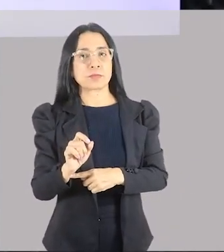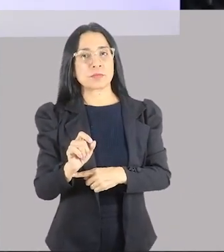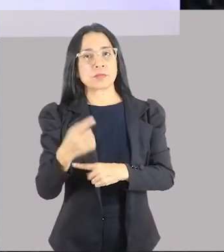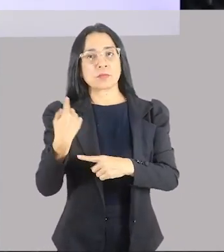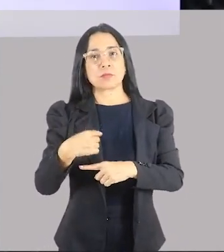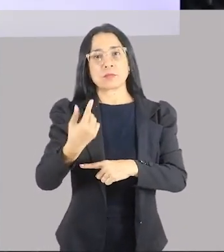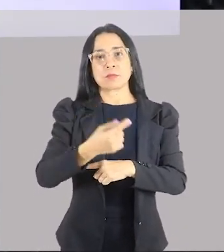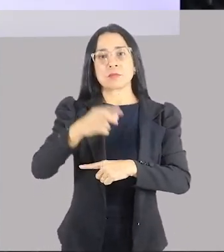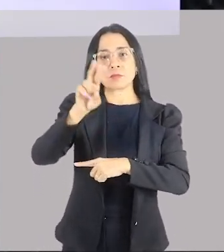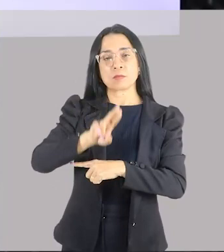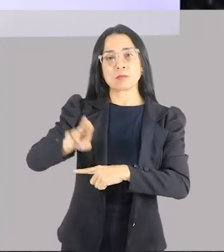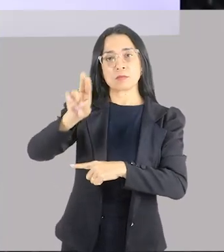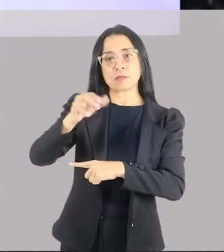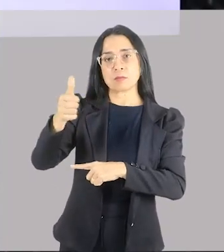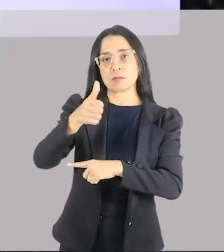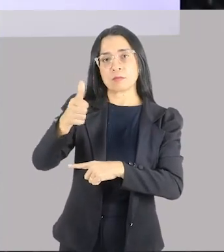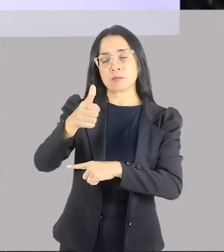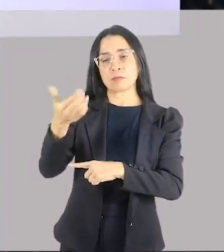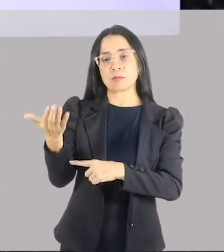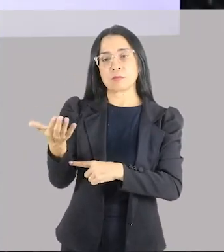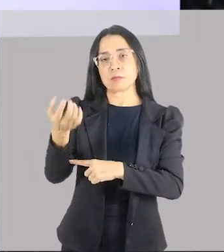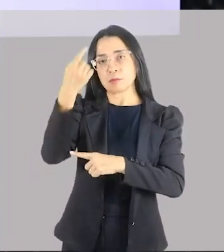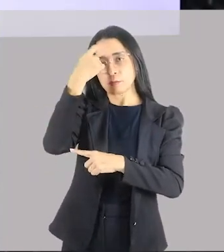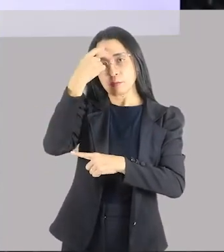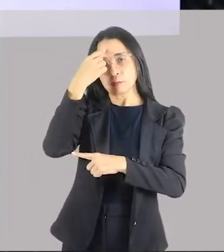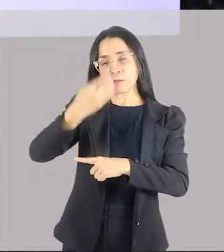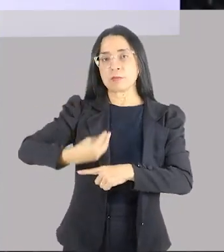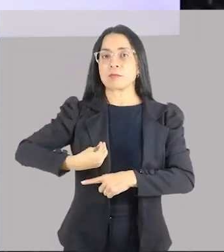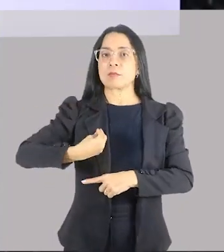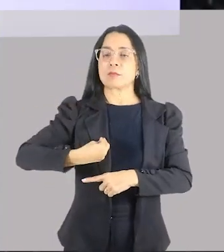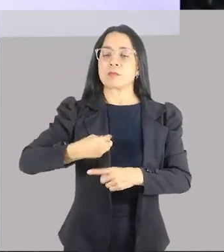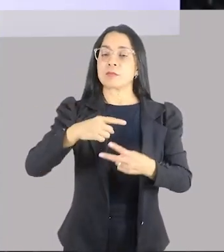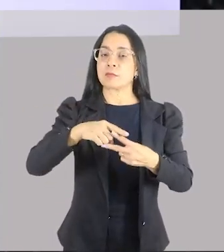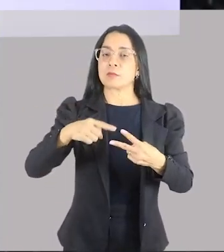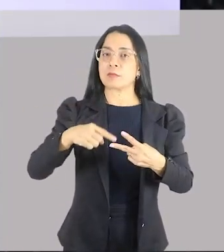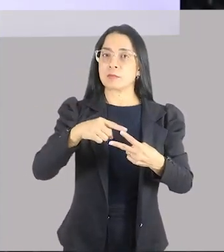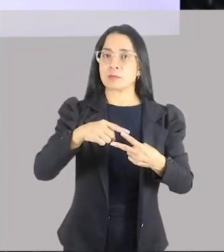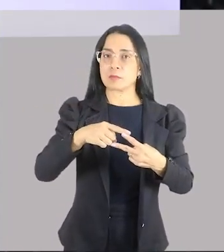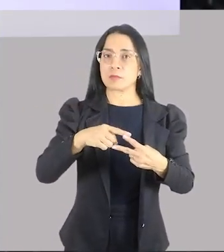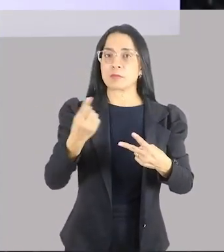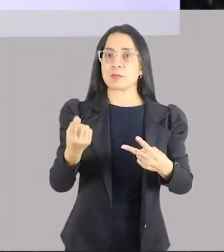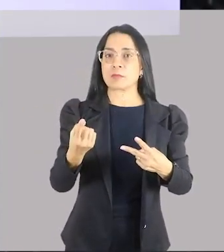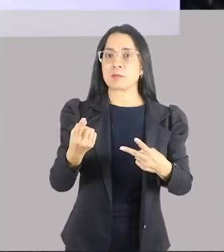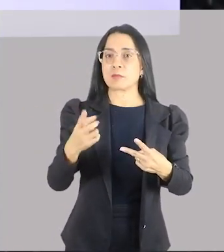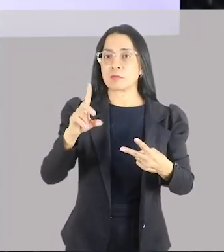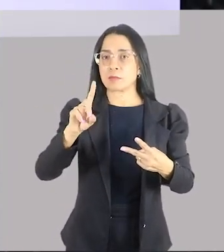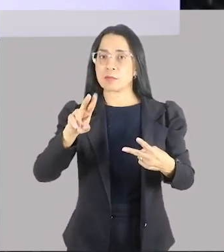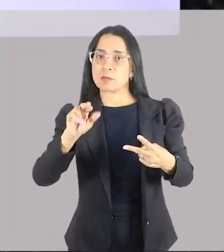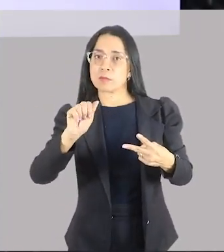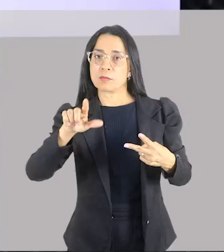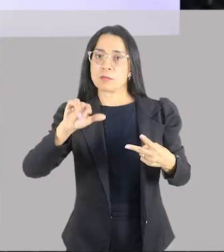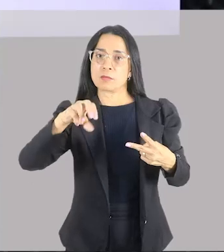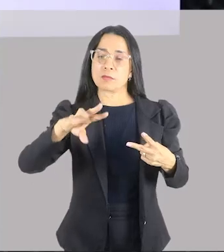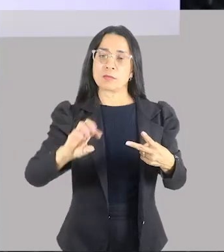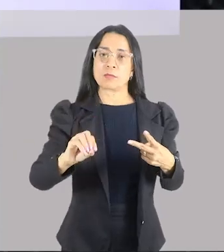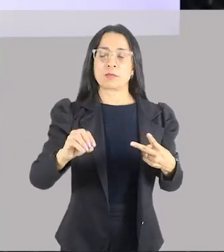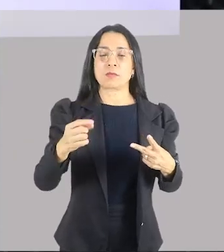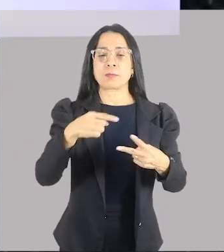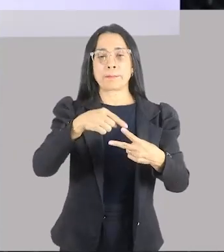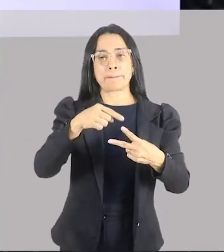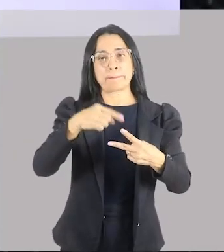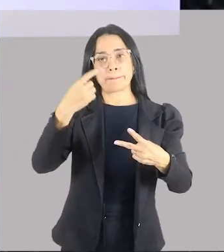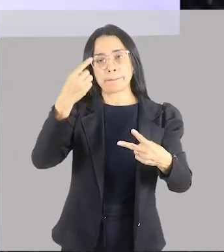geralmente a gente só usa a primeira parte, pensamento e existência, que aí tem um dualismo, certo? Pensamento,